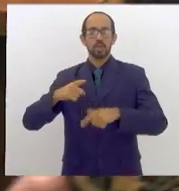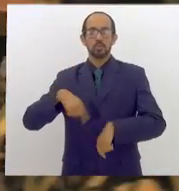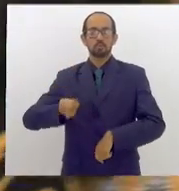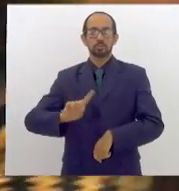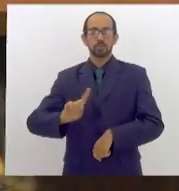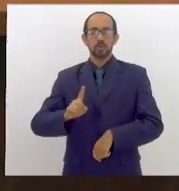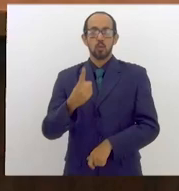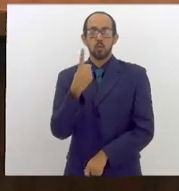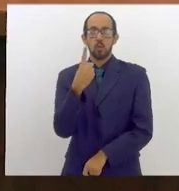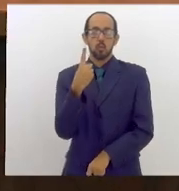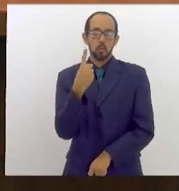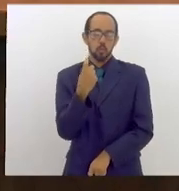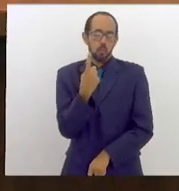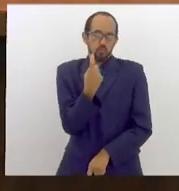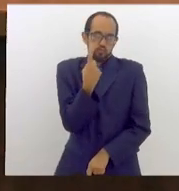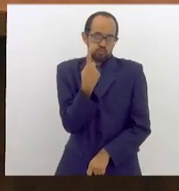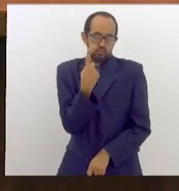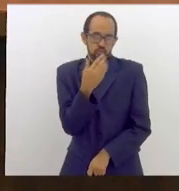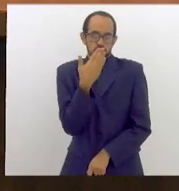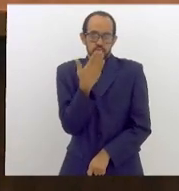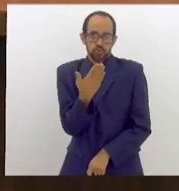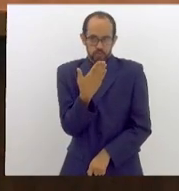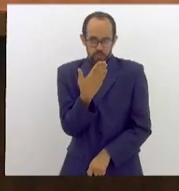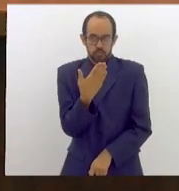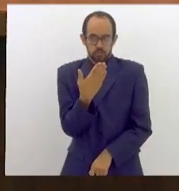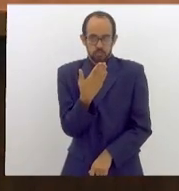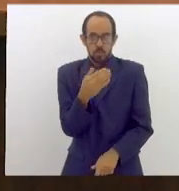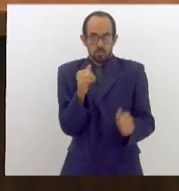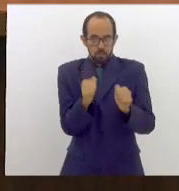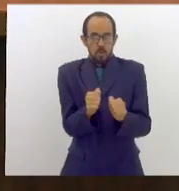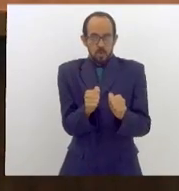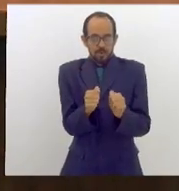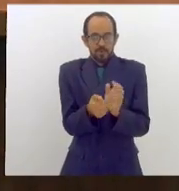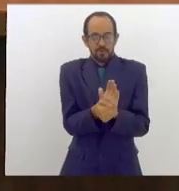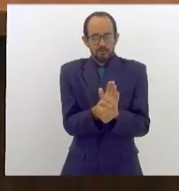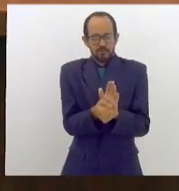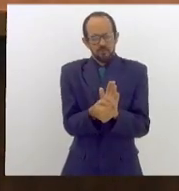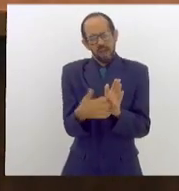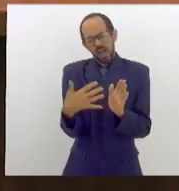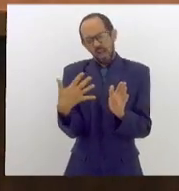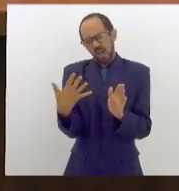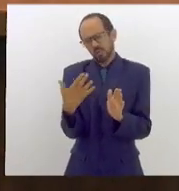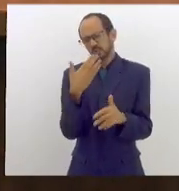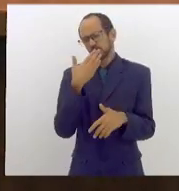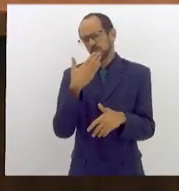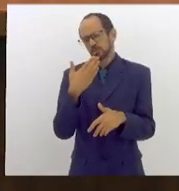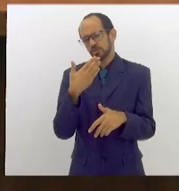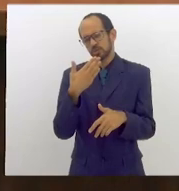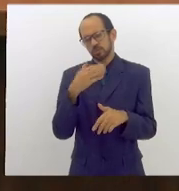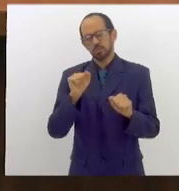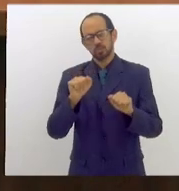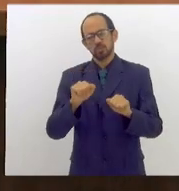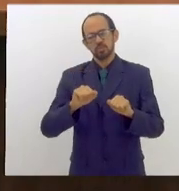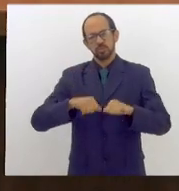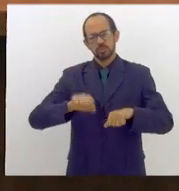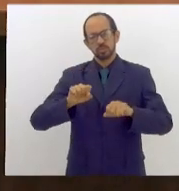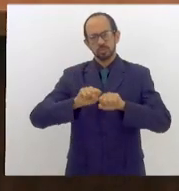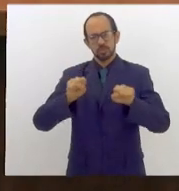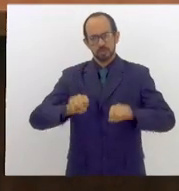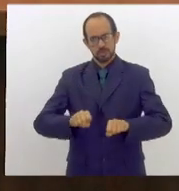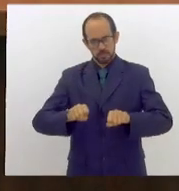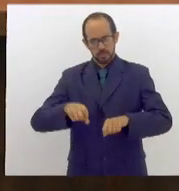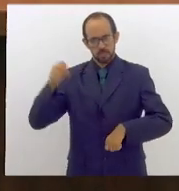sistema Previdenciário pode ter diversos sistemas previdenciários